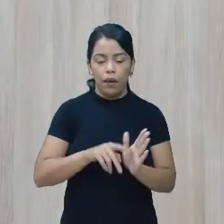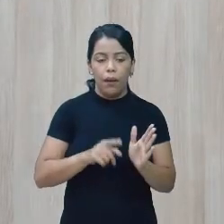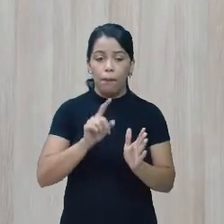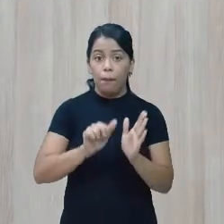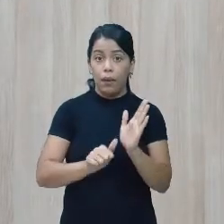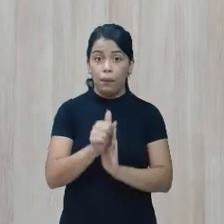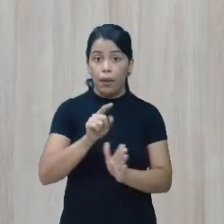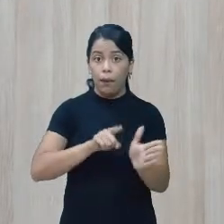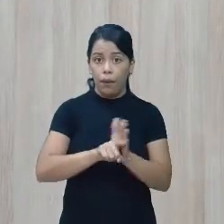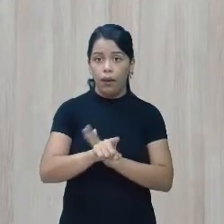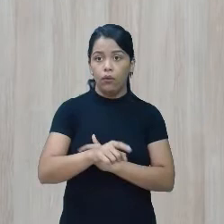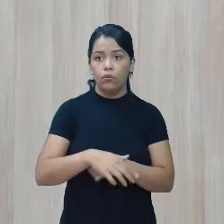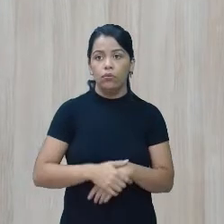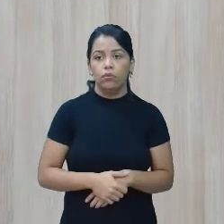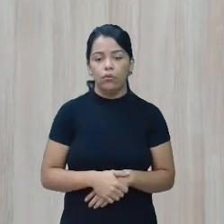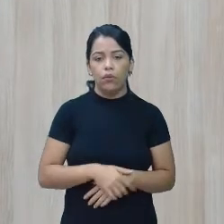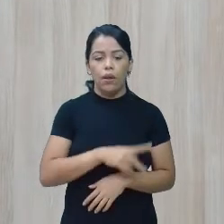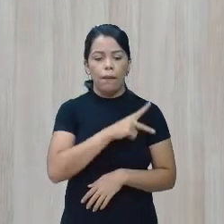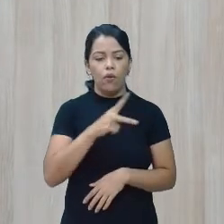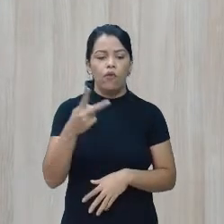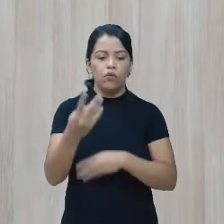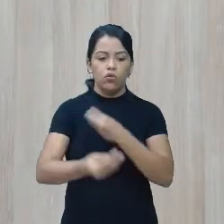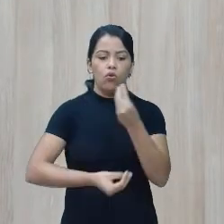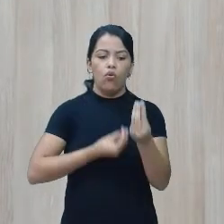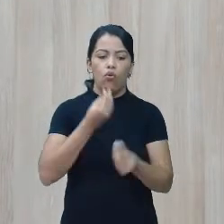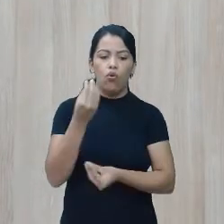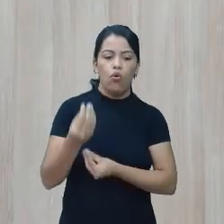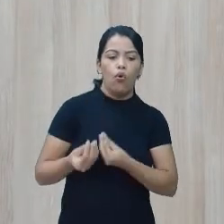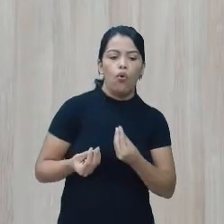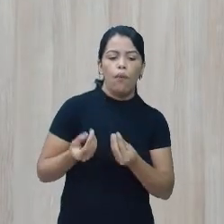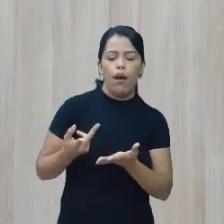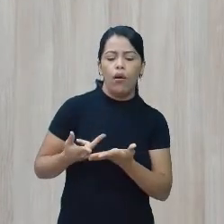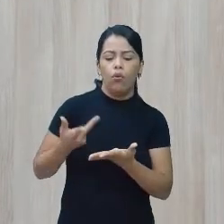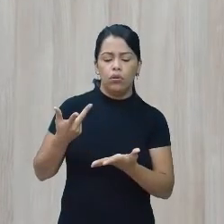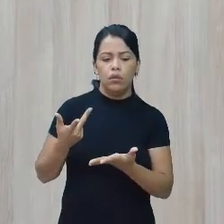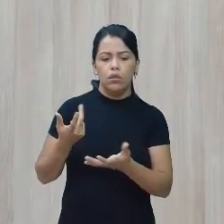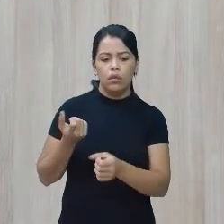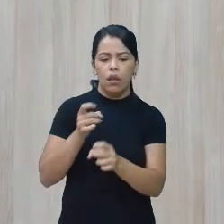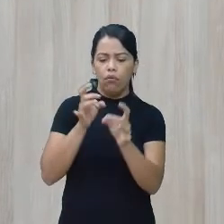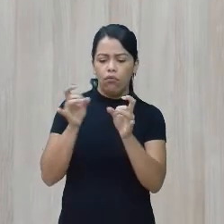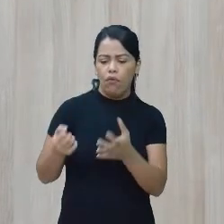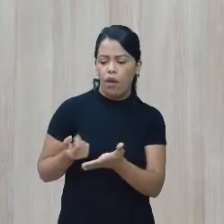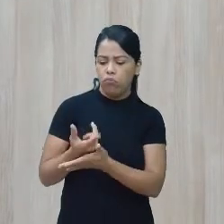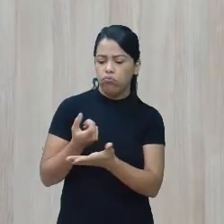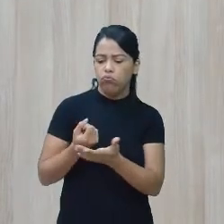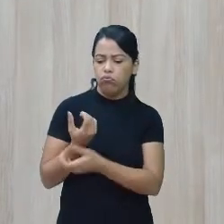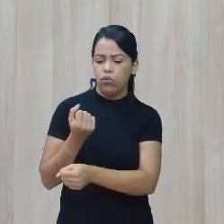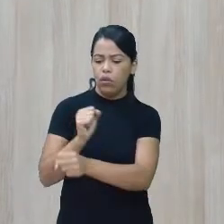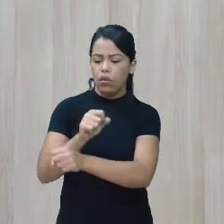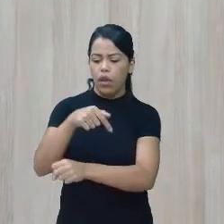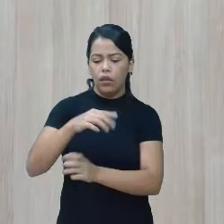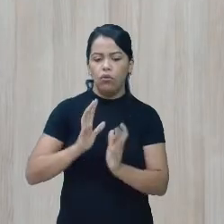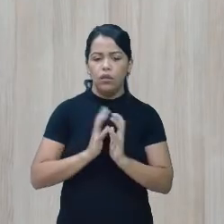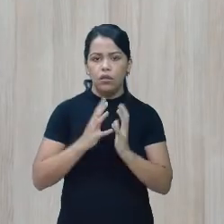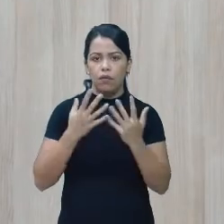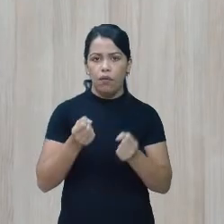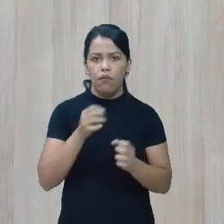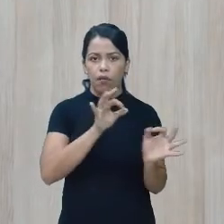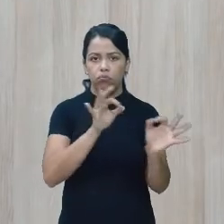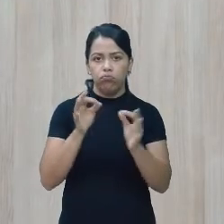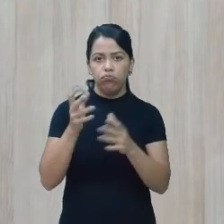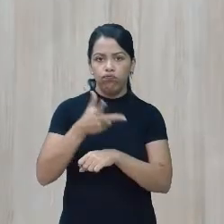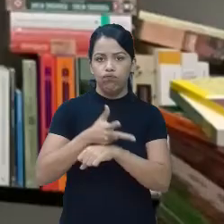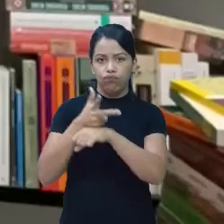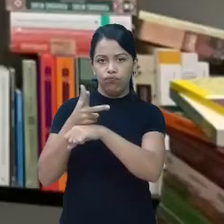Então, professor Paulo, como funcionava o tráfico de pessoas escravizadas para o Recife? Vamos ver a resposta aí do professor